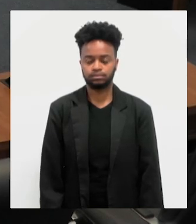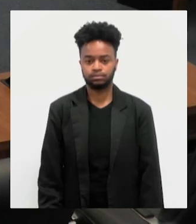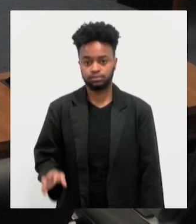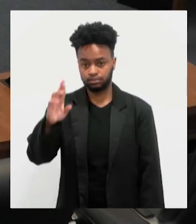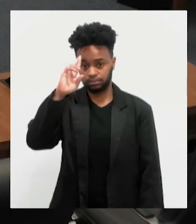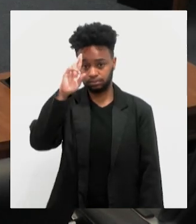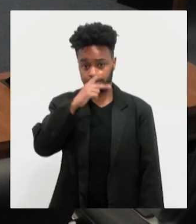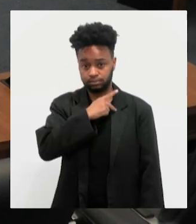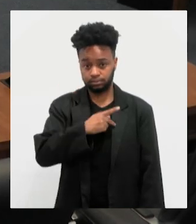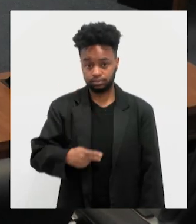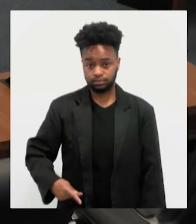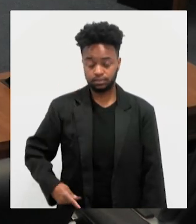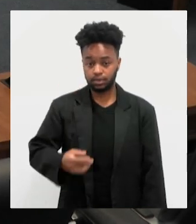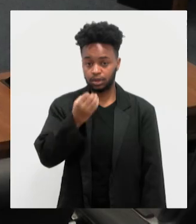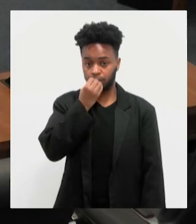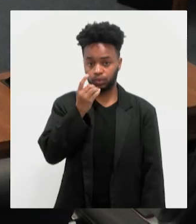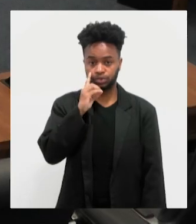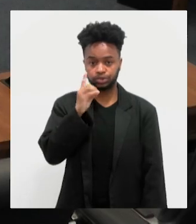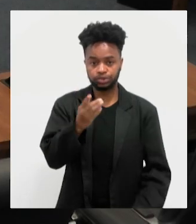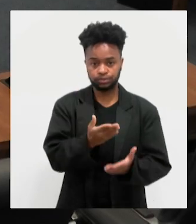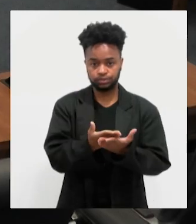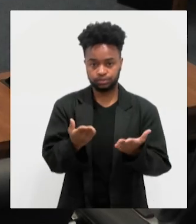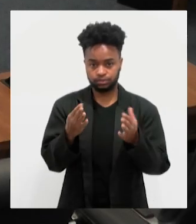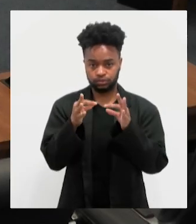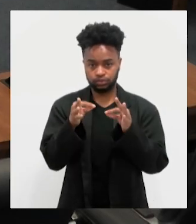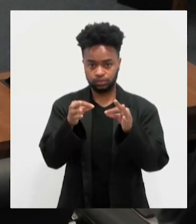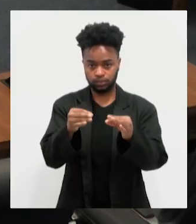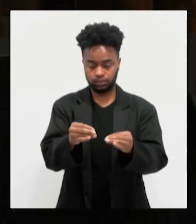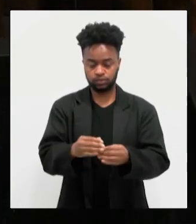Presidente, bom dia a todos e todas.